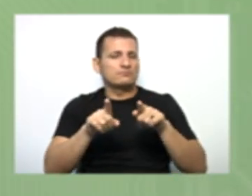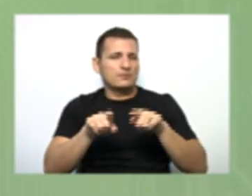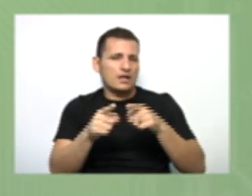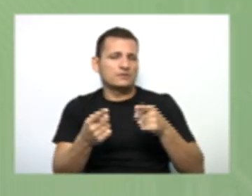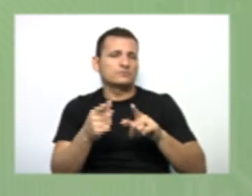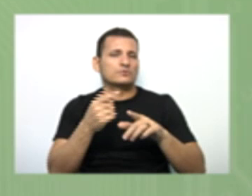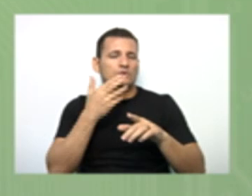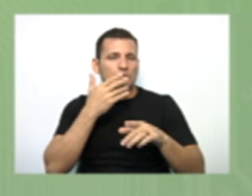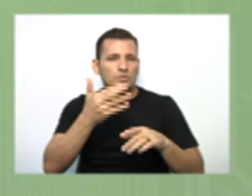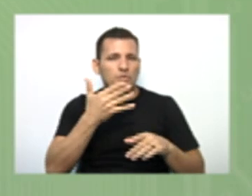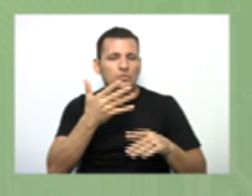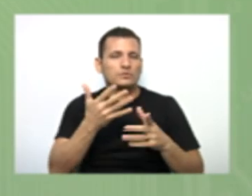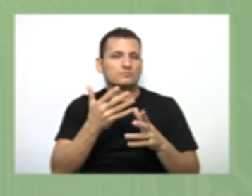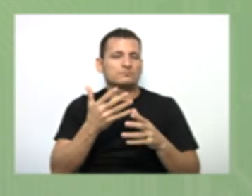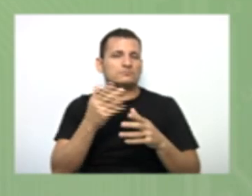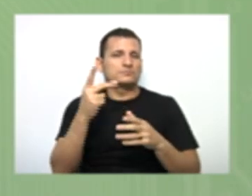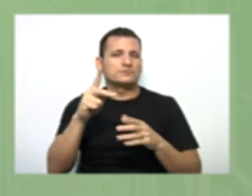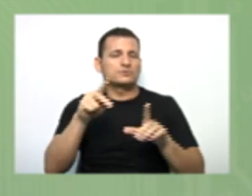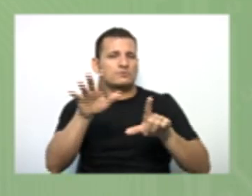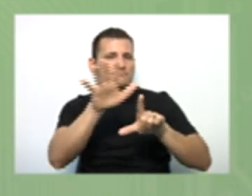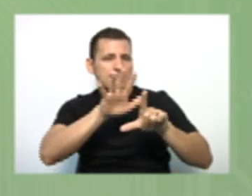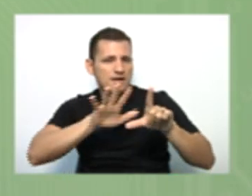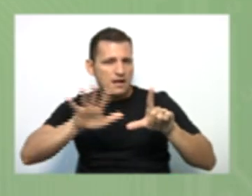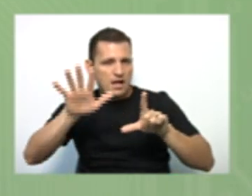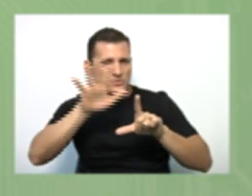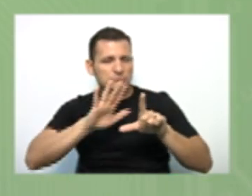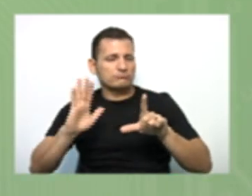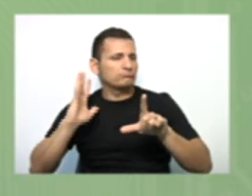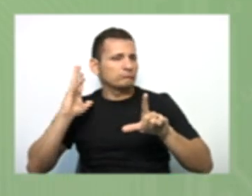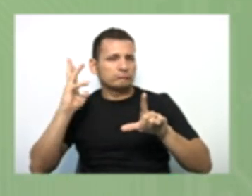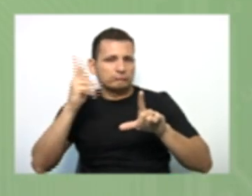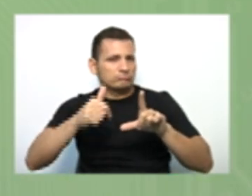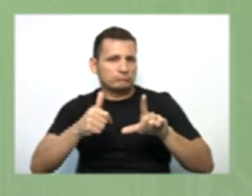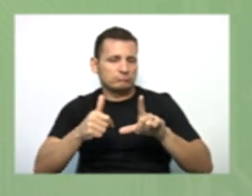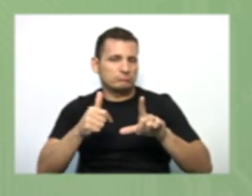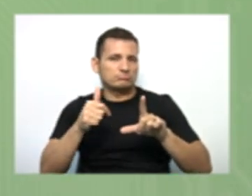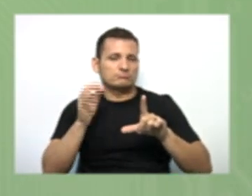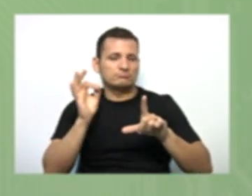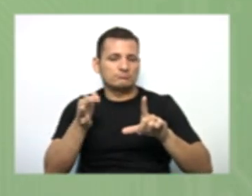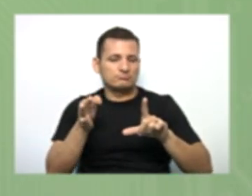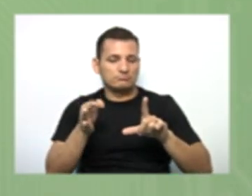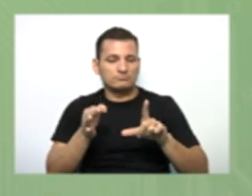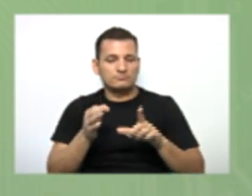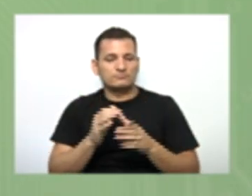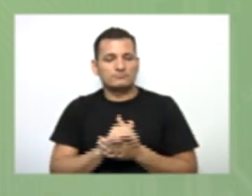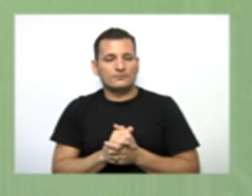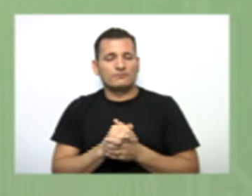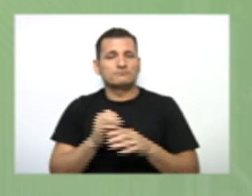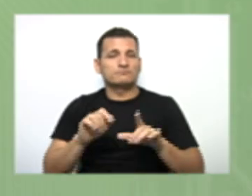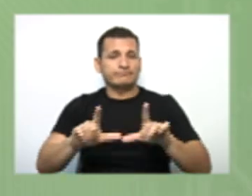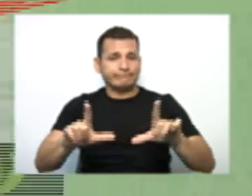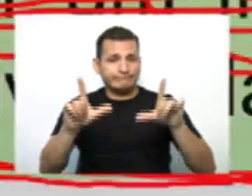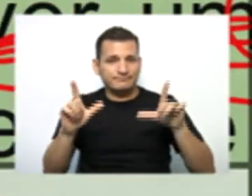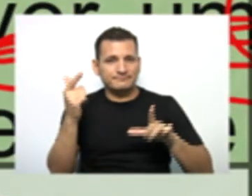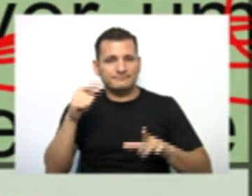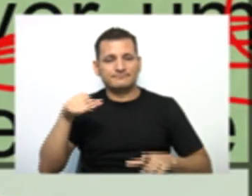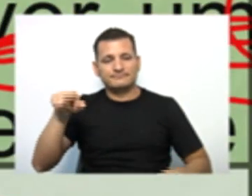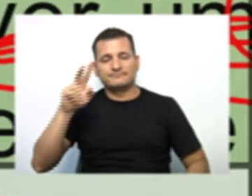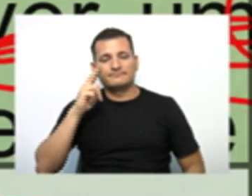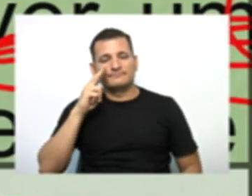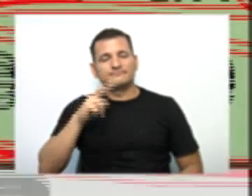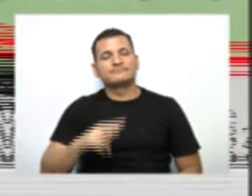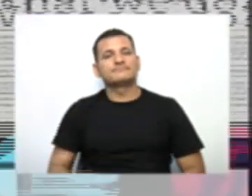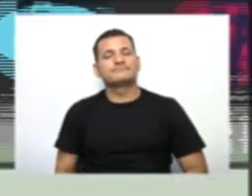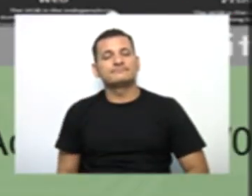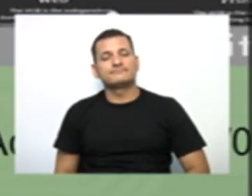para as cores, vale para o seu layout, vale para tudo, certo? Vou aumentar aqui novamente para